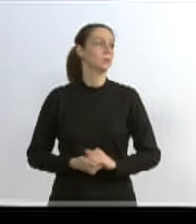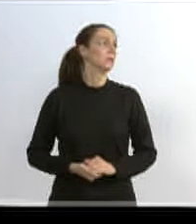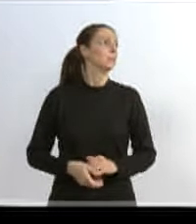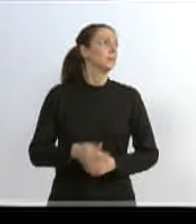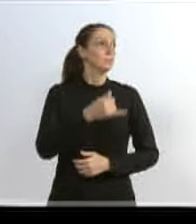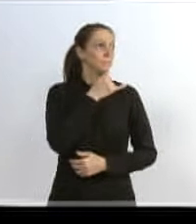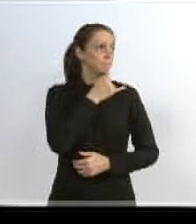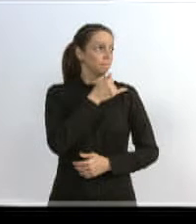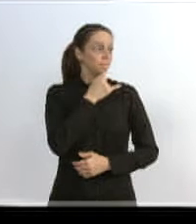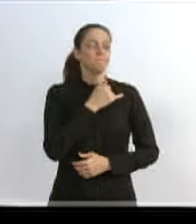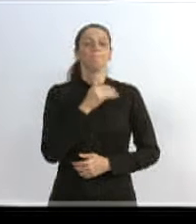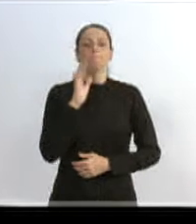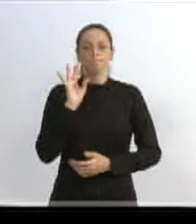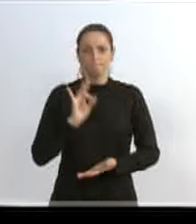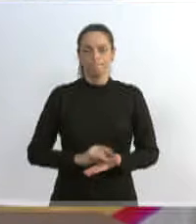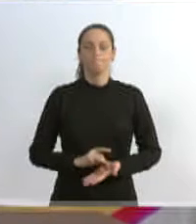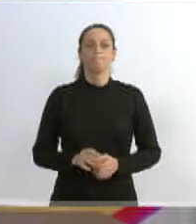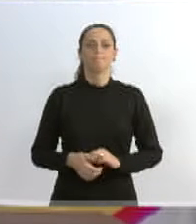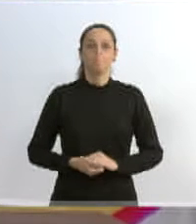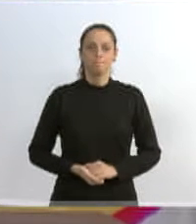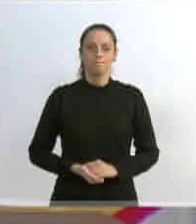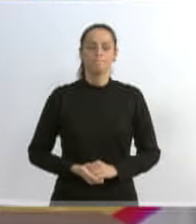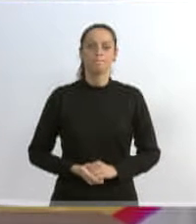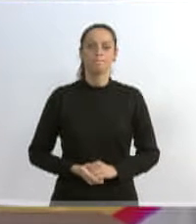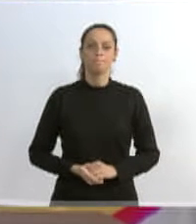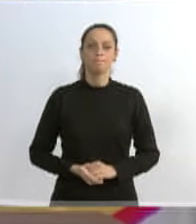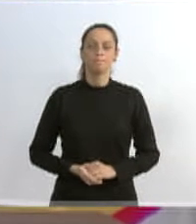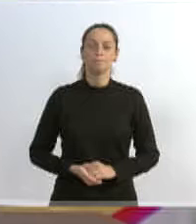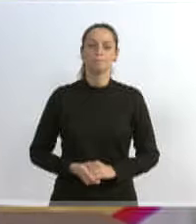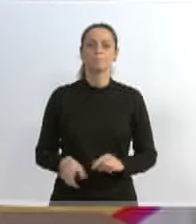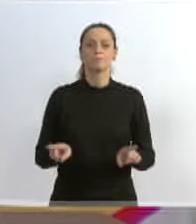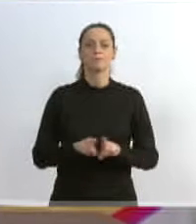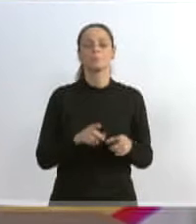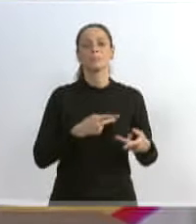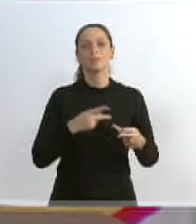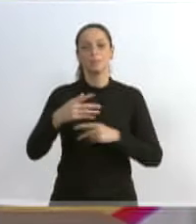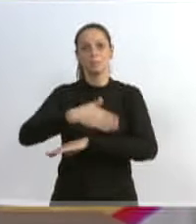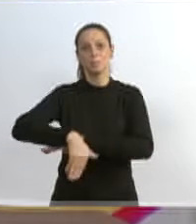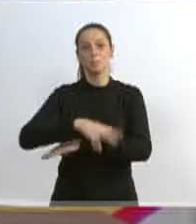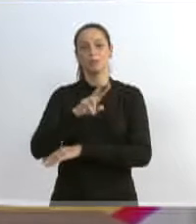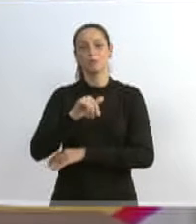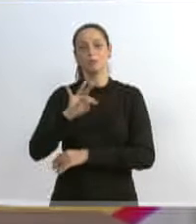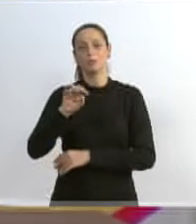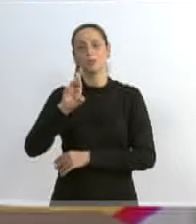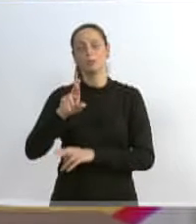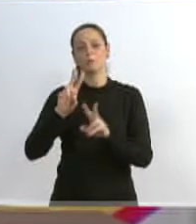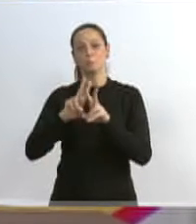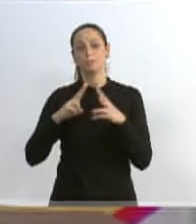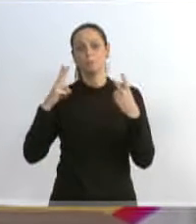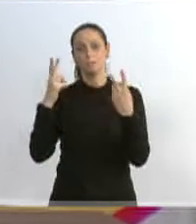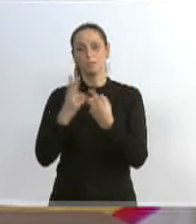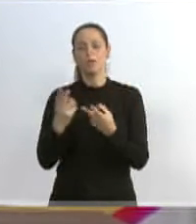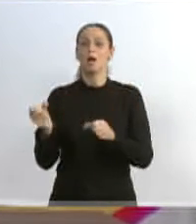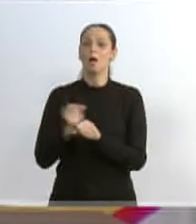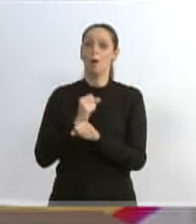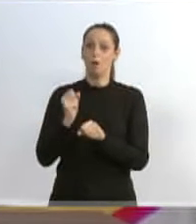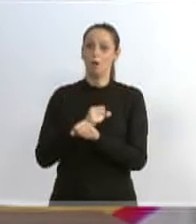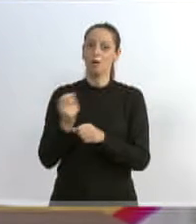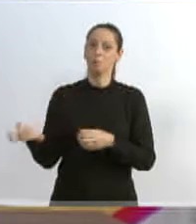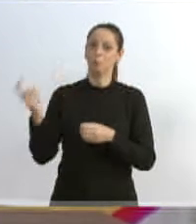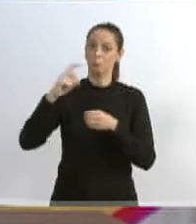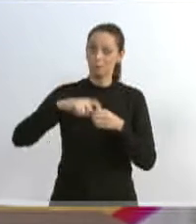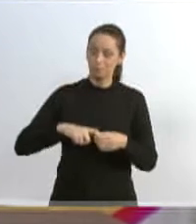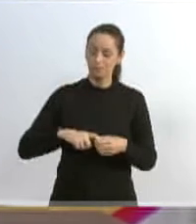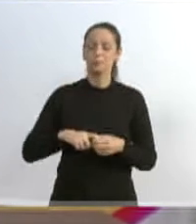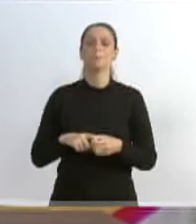de muita dificuldade e também visitando a rua vitor ribeiro no bairro da velha onde a obra foi retomada obviamente agora com a chuva voltou para